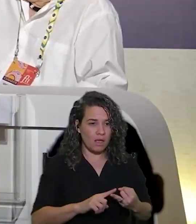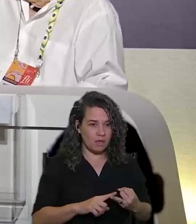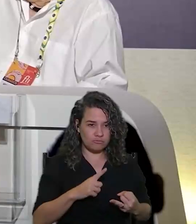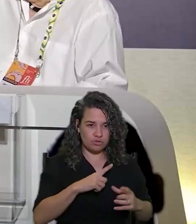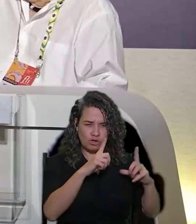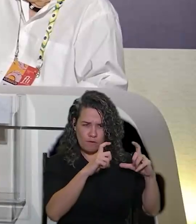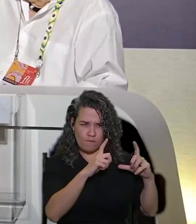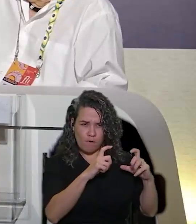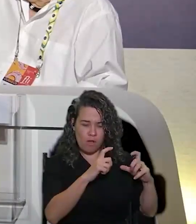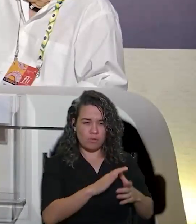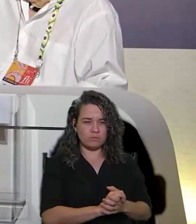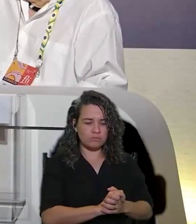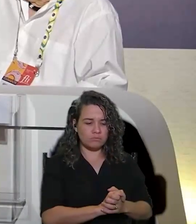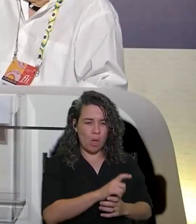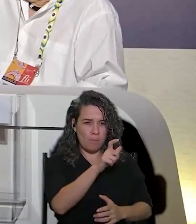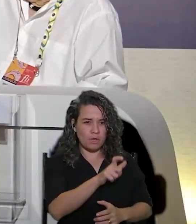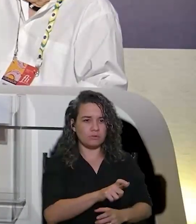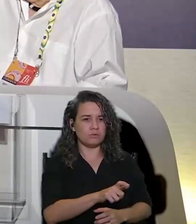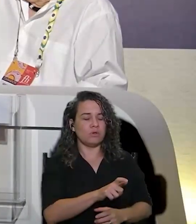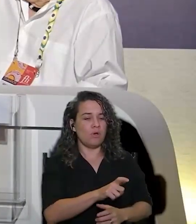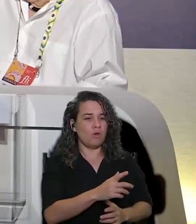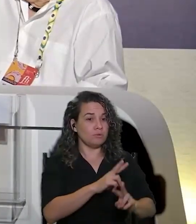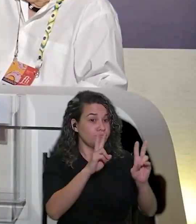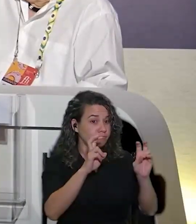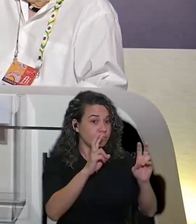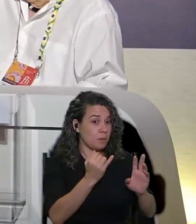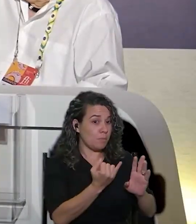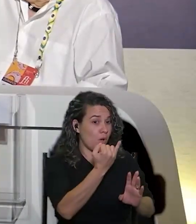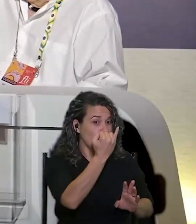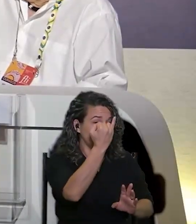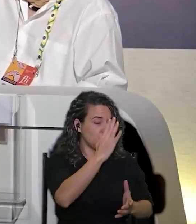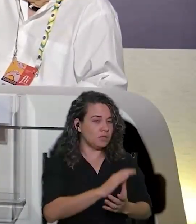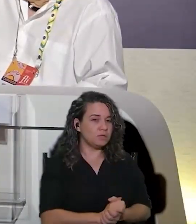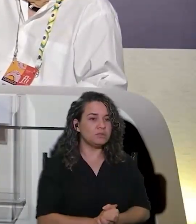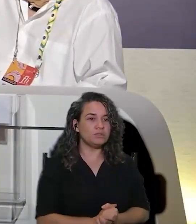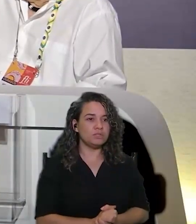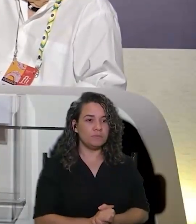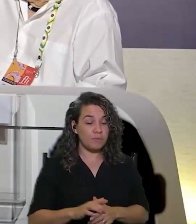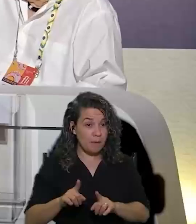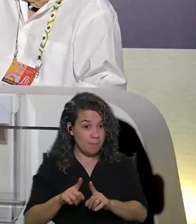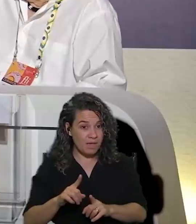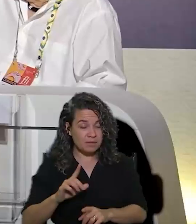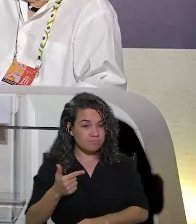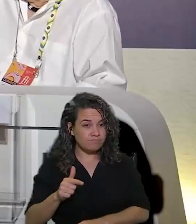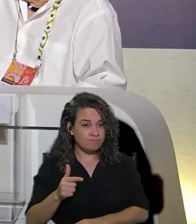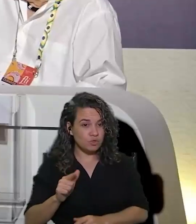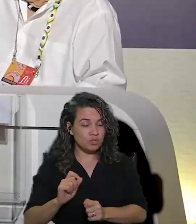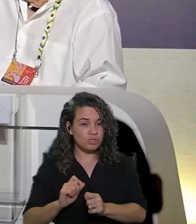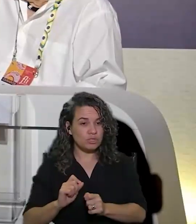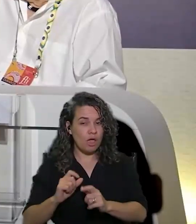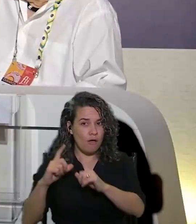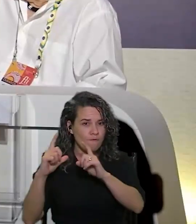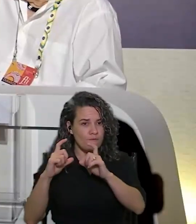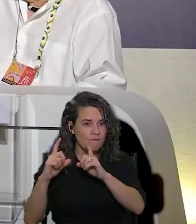proeminentes que, né, um grande artista plástico negro que saiu do Rio de Janeiro e foi para lá acompanhar a